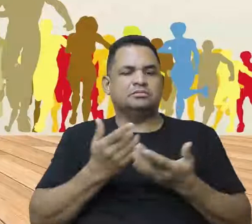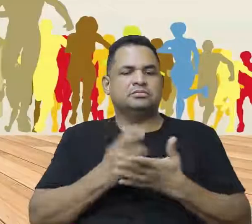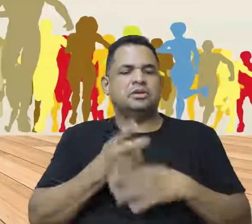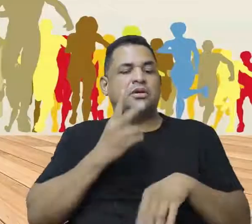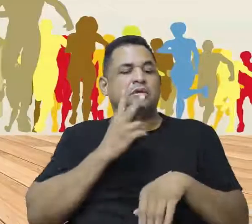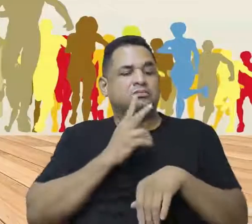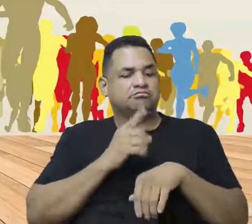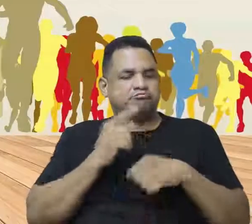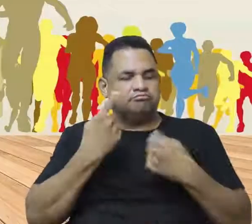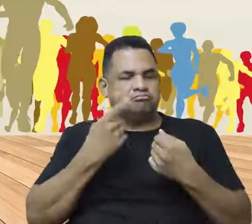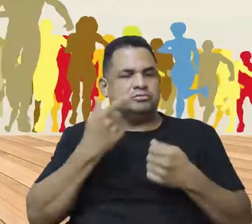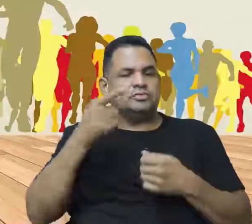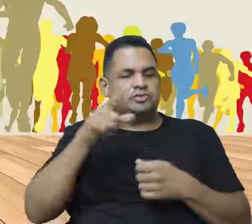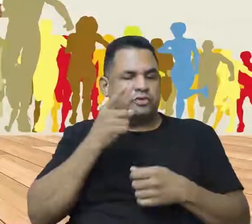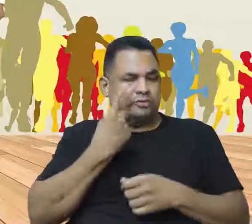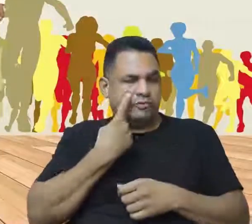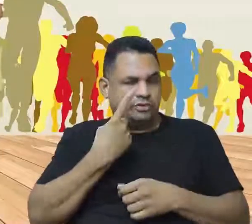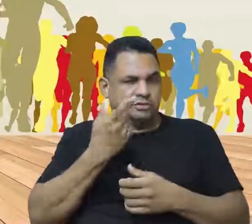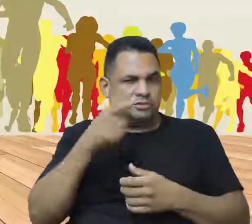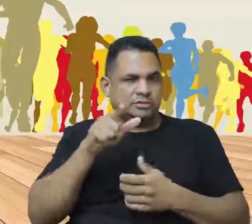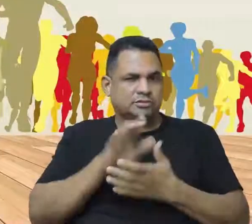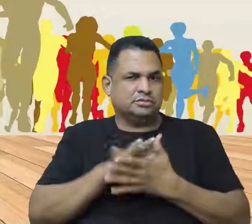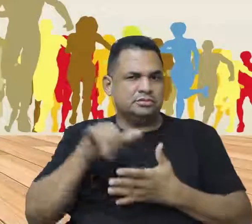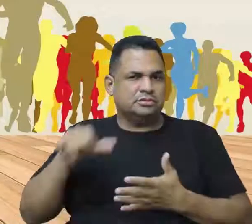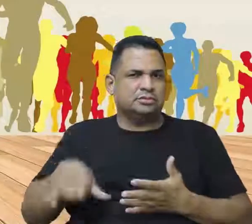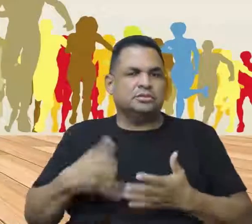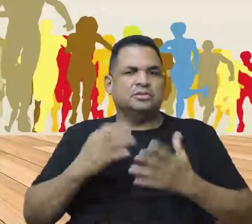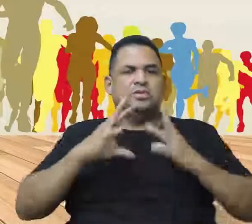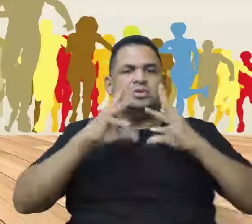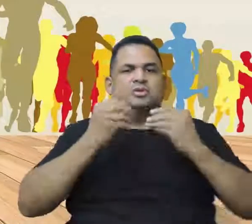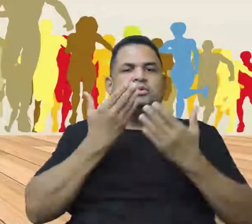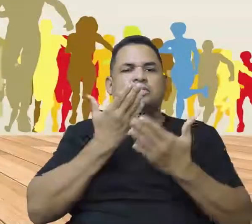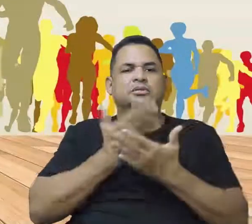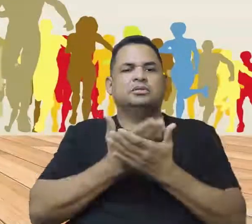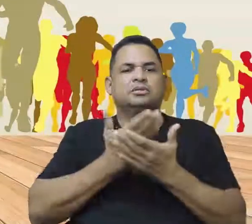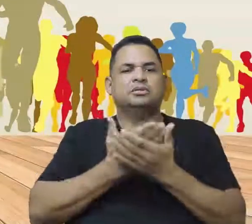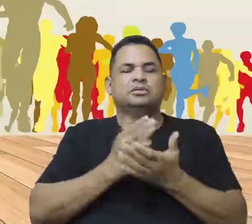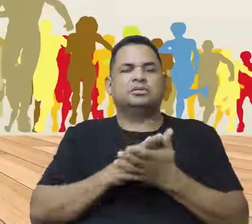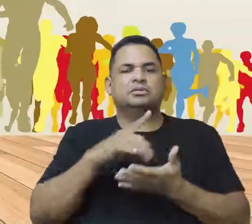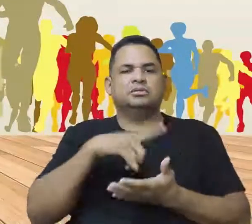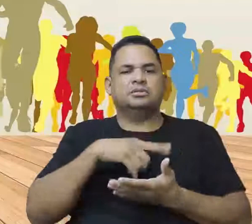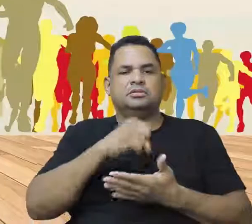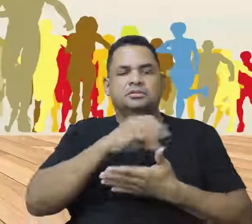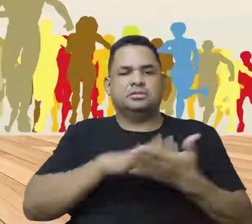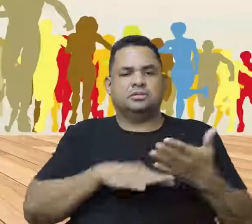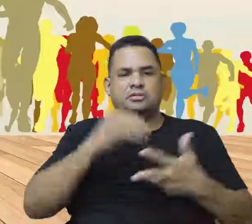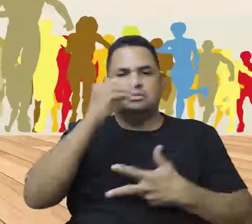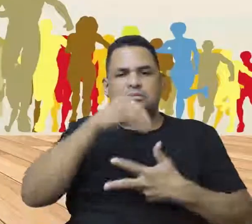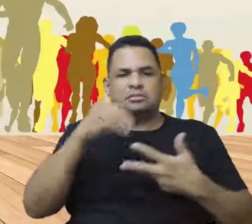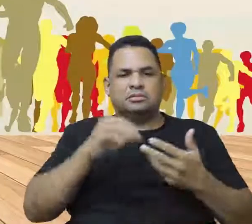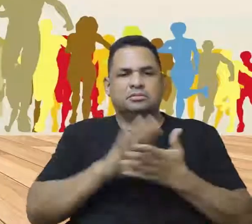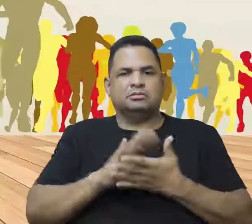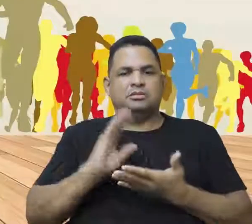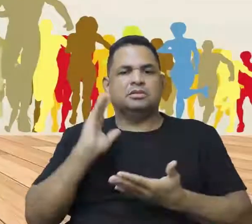essa aula, anota nossas dicas e aproveita todas as aulas que nós vamos ter questão do Enem para